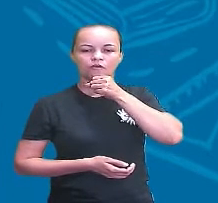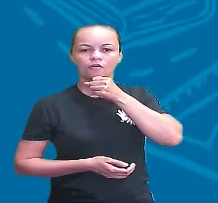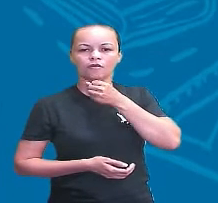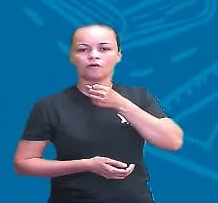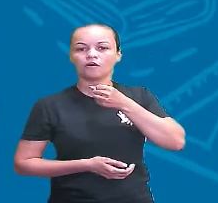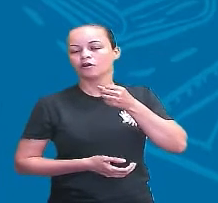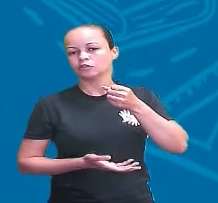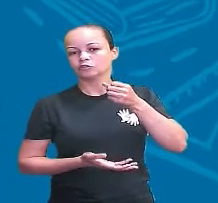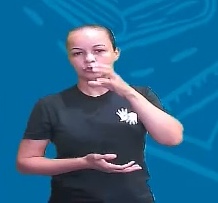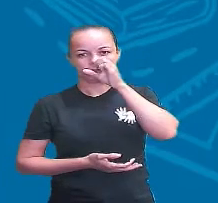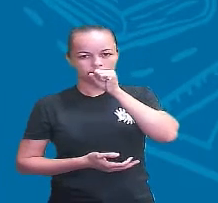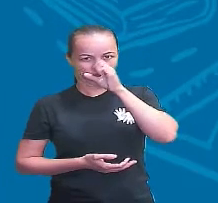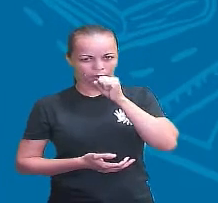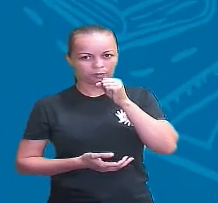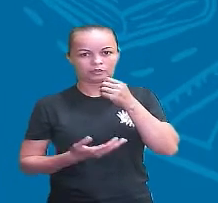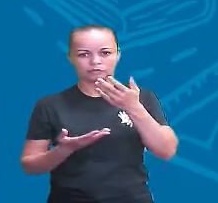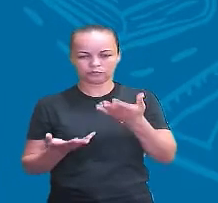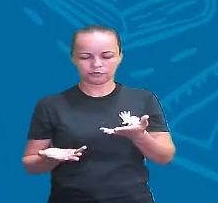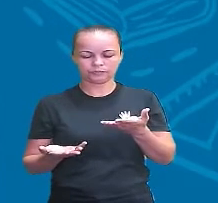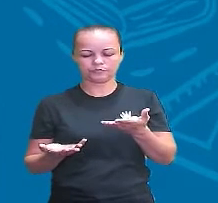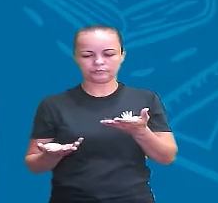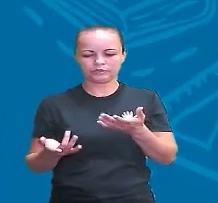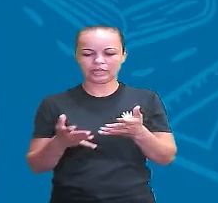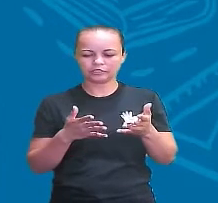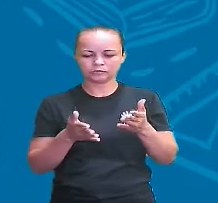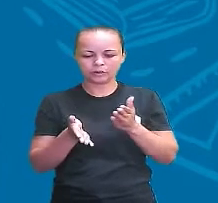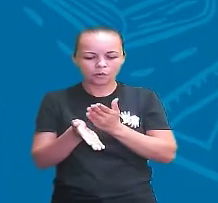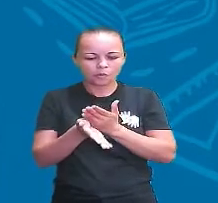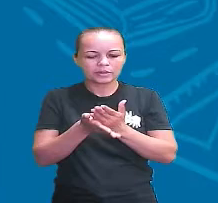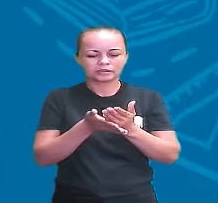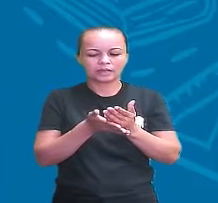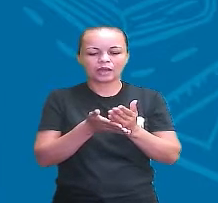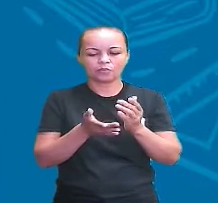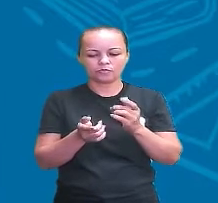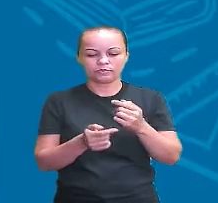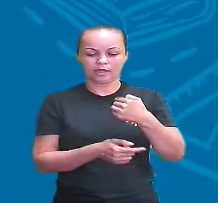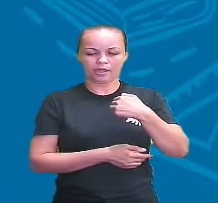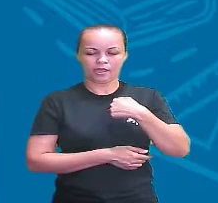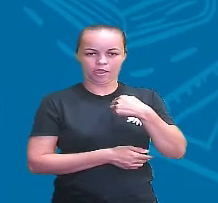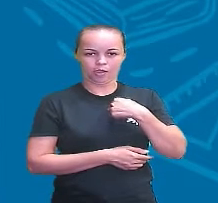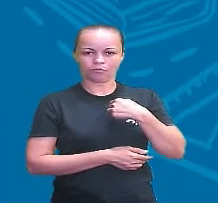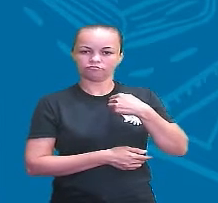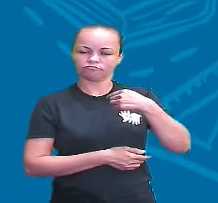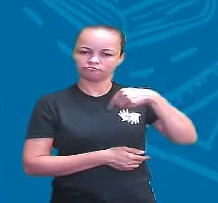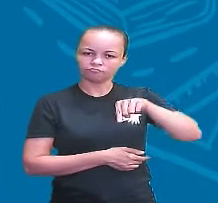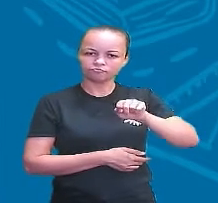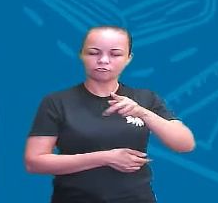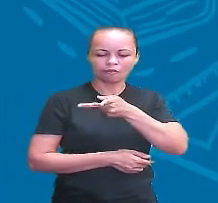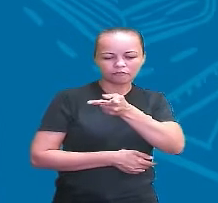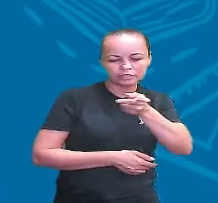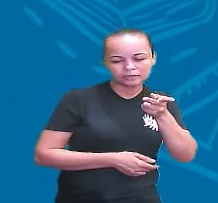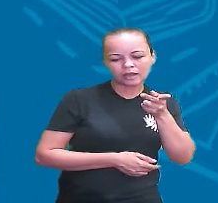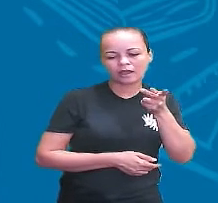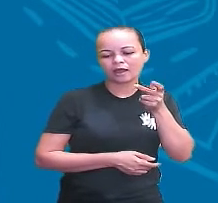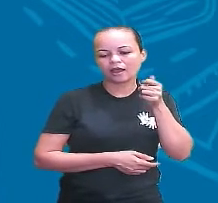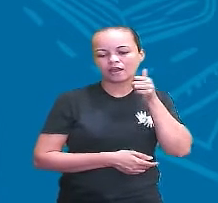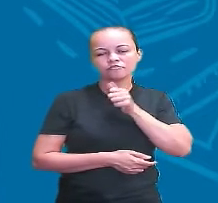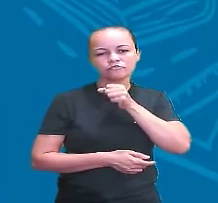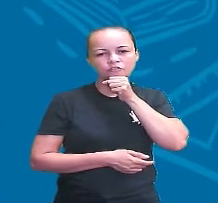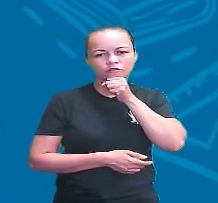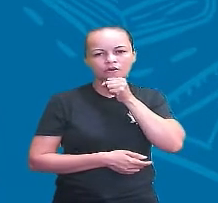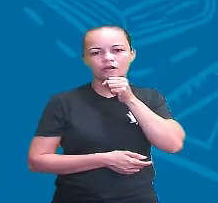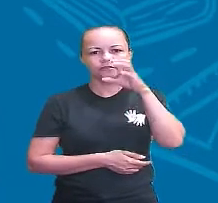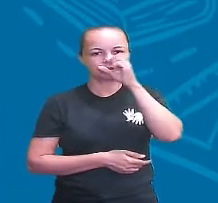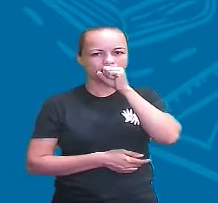gente precisa para colocar já que teve I iniciando a tua frase. Eu vou visitar a minha avó sábado. Olha o